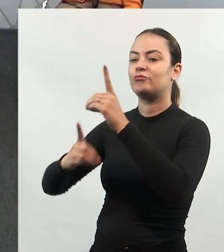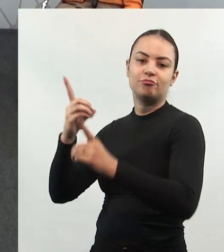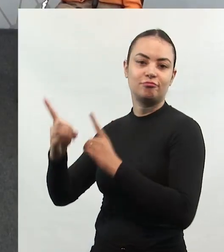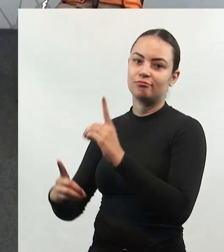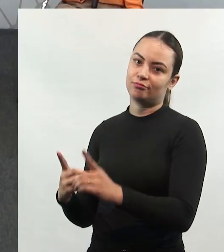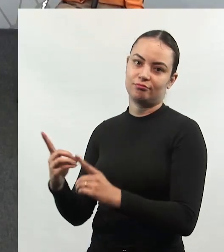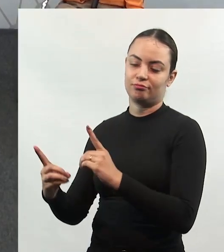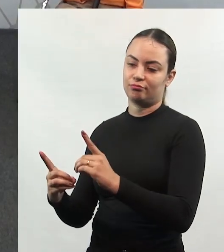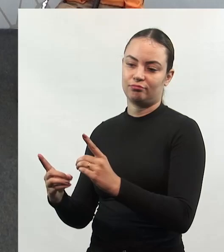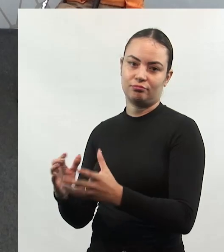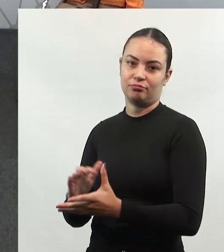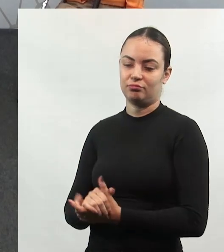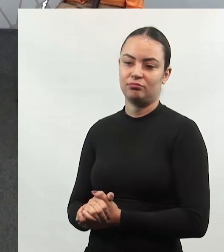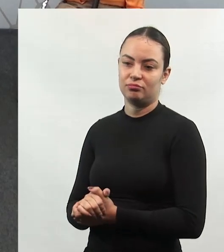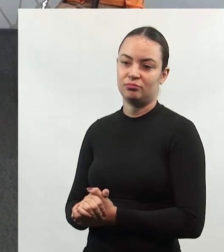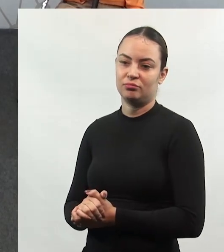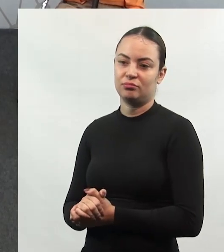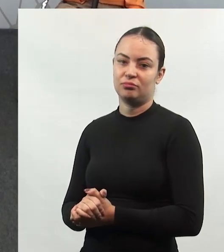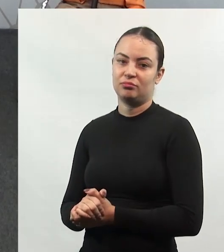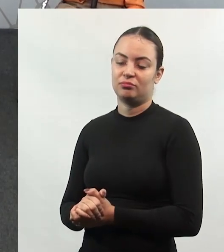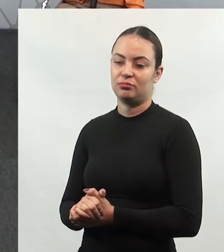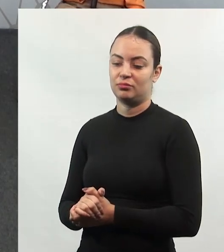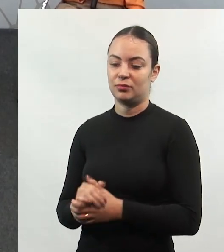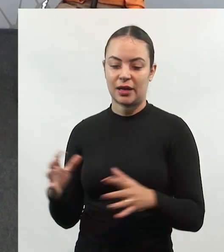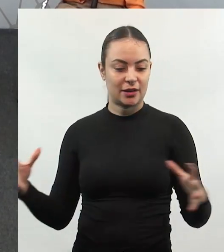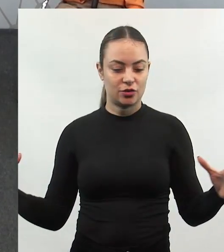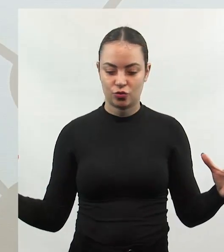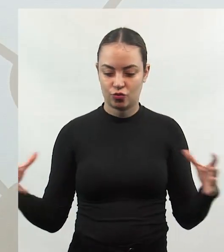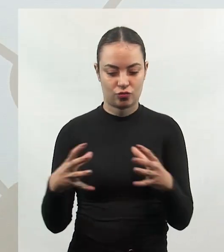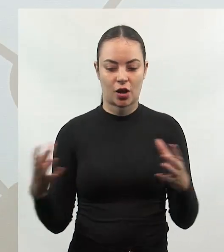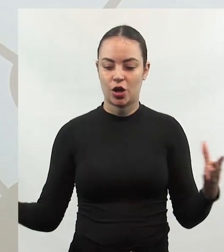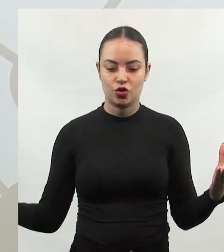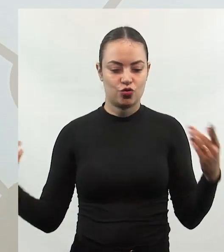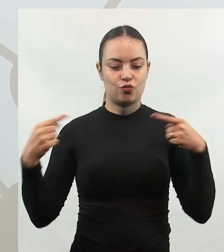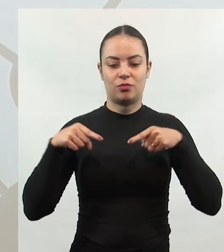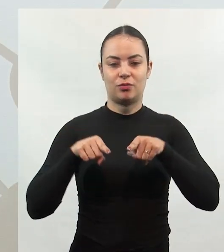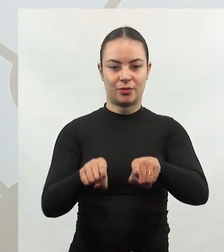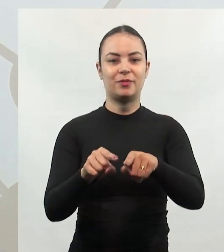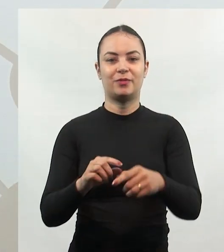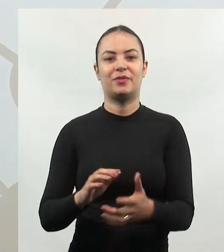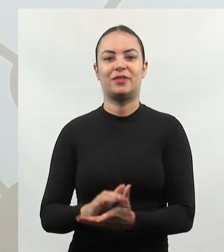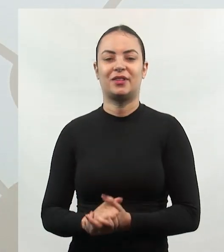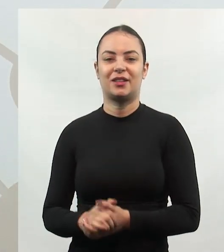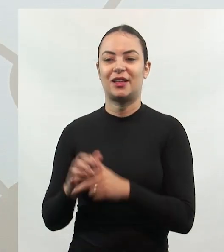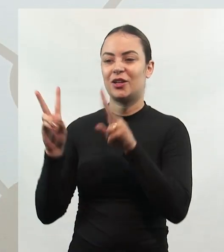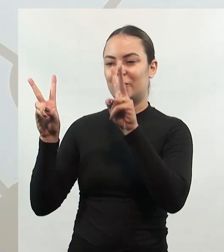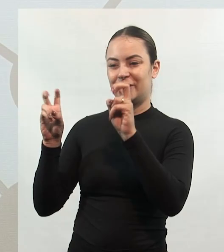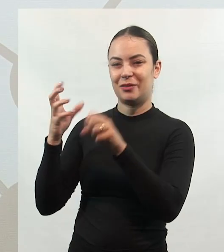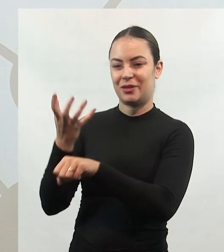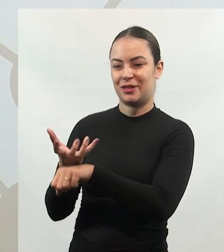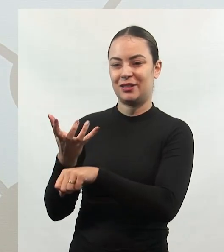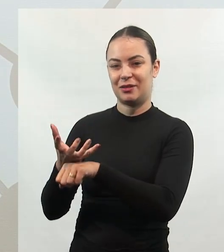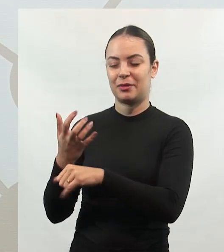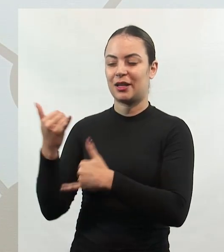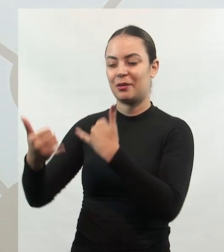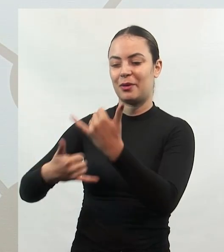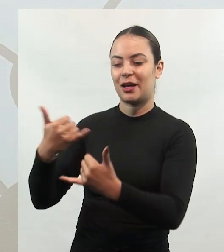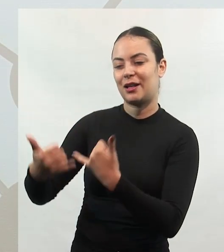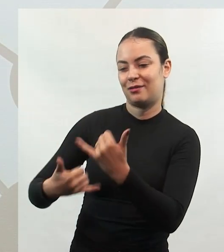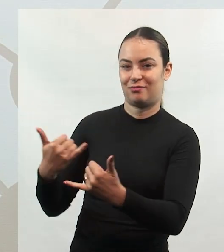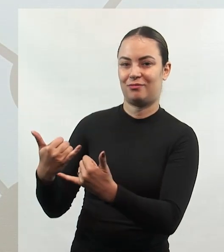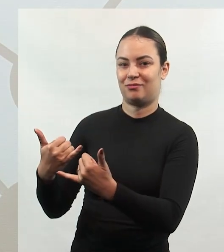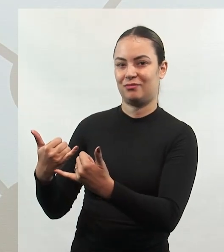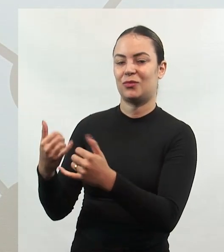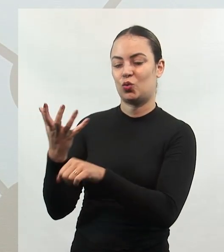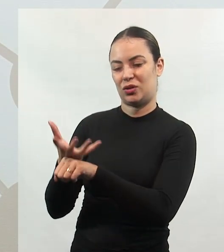Às vezes tira um pouco da fundamentação teórica e prioriza demais a prática. E a gente sabe que a gente precisa disso